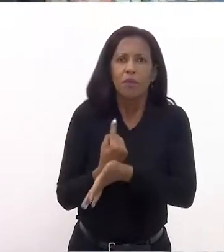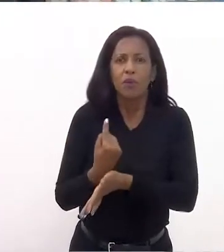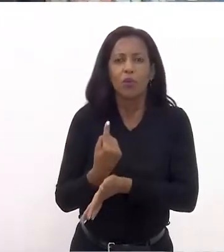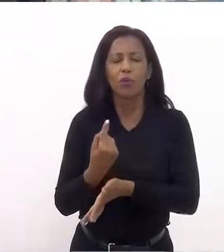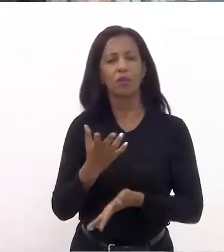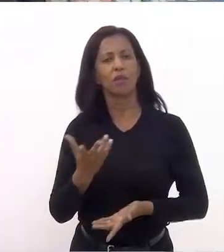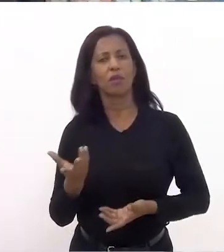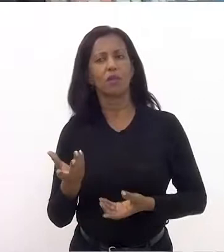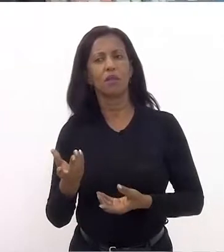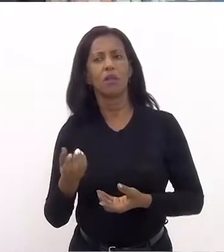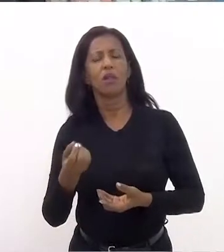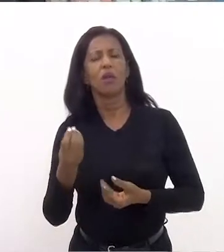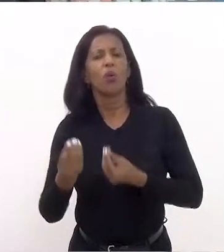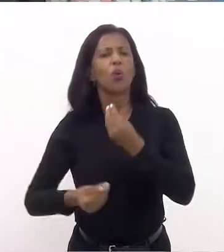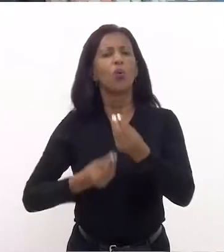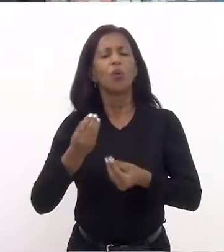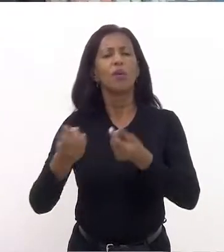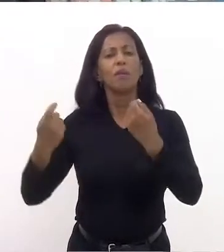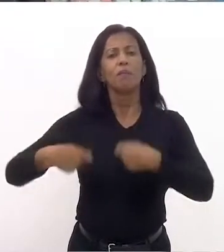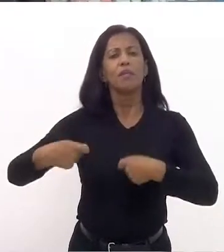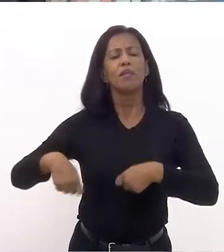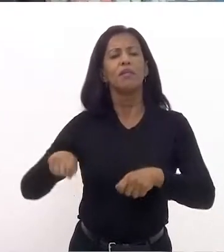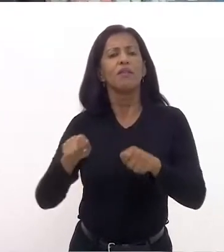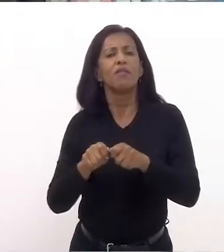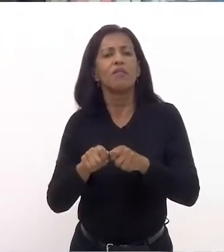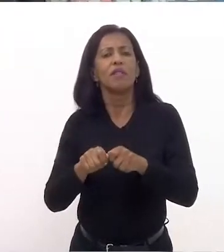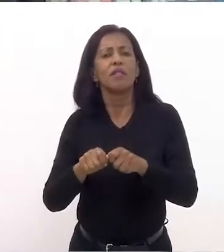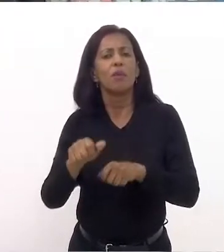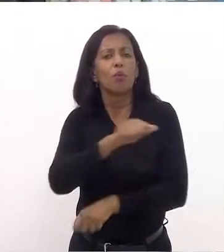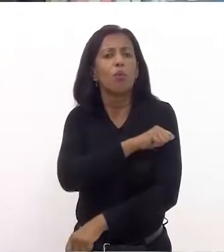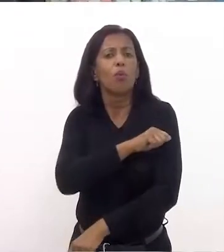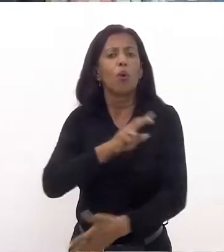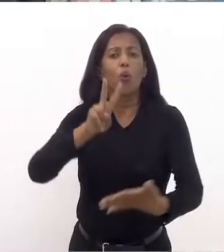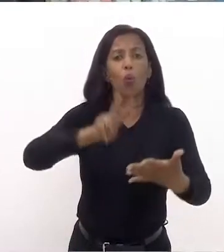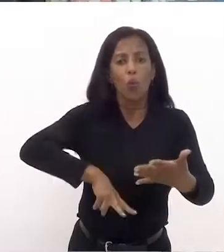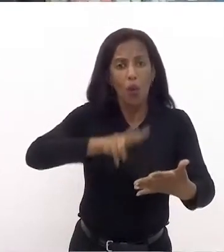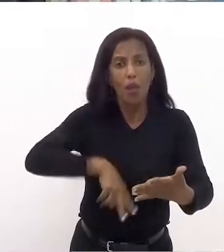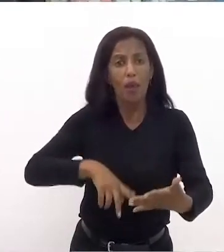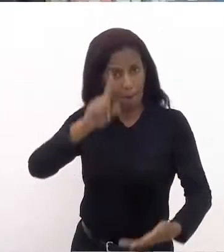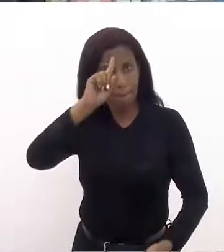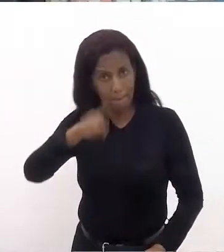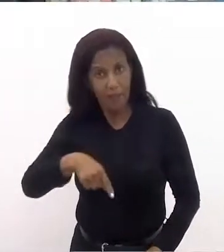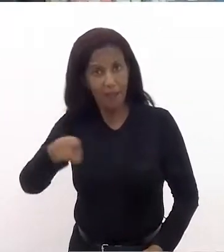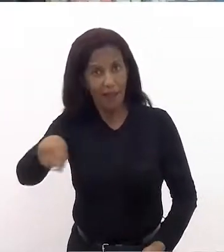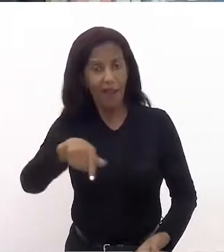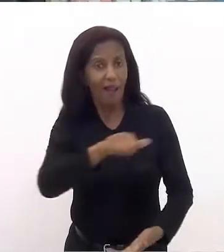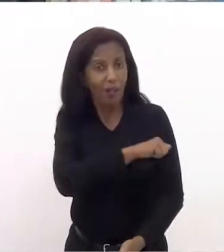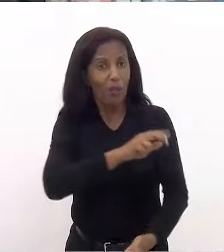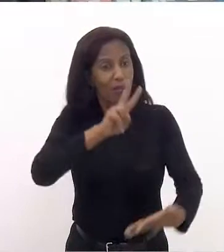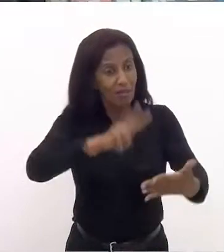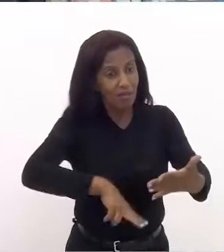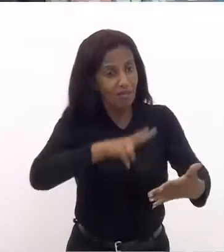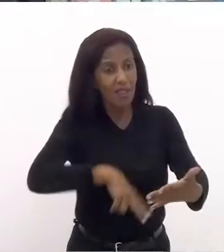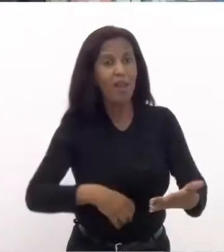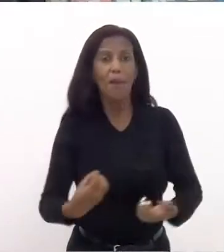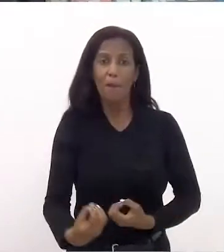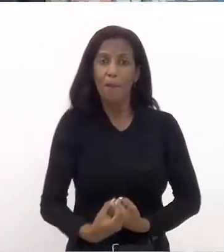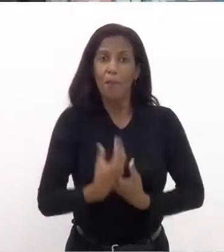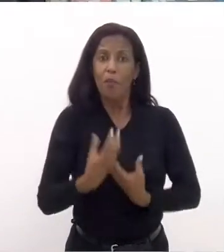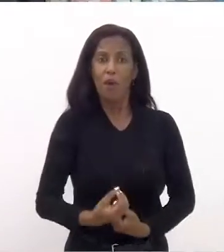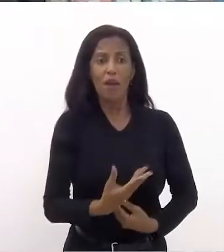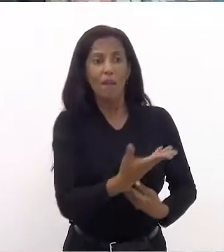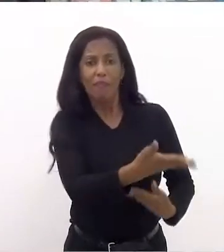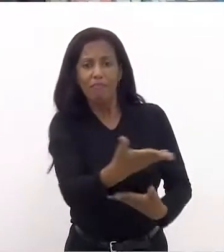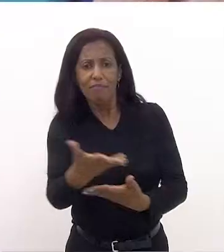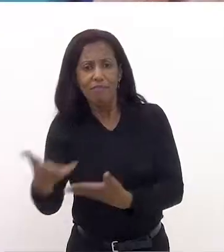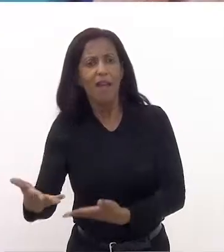que deve fazer para o aluno ler, mandar que o aluno leia, dar poema